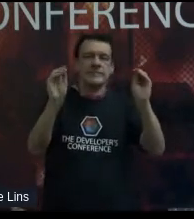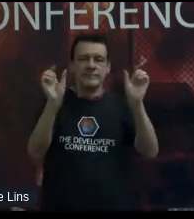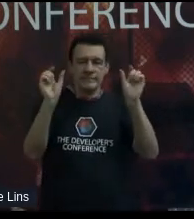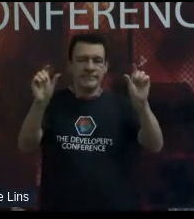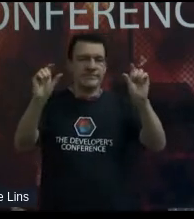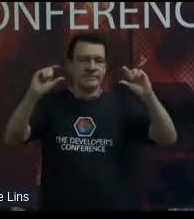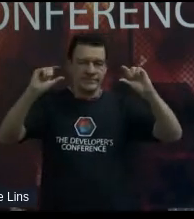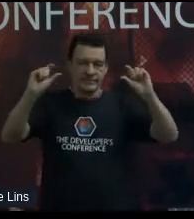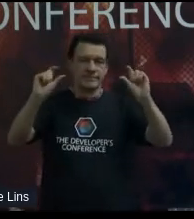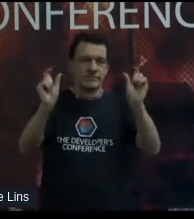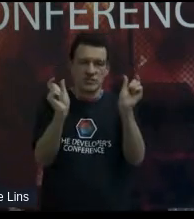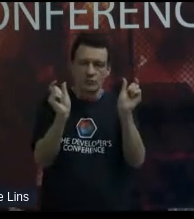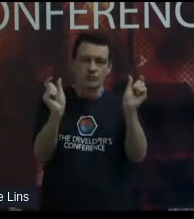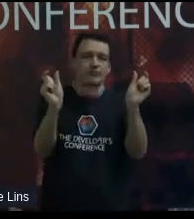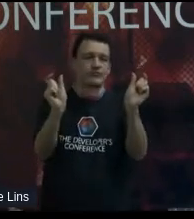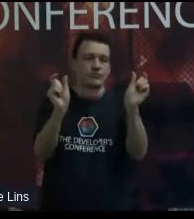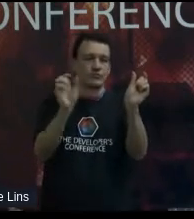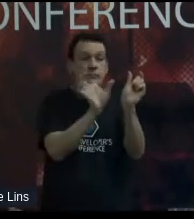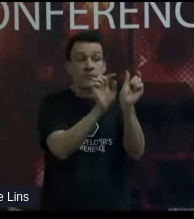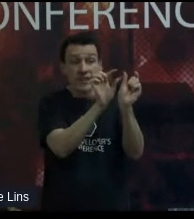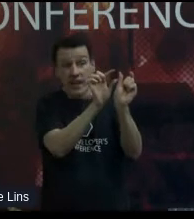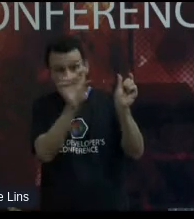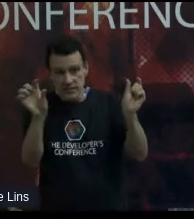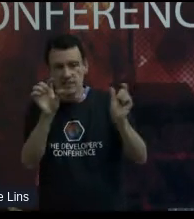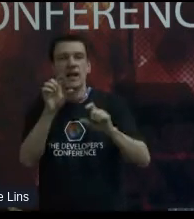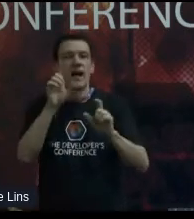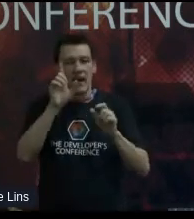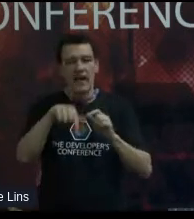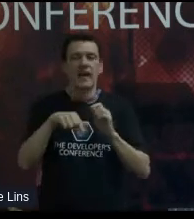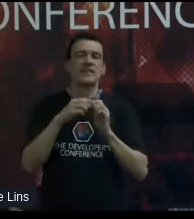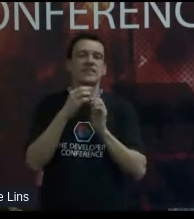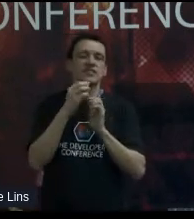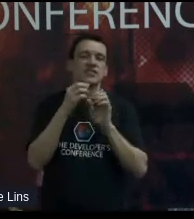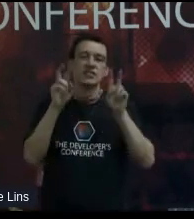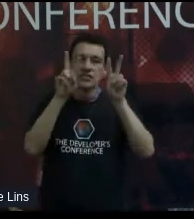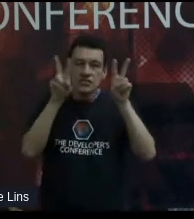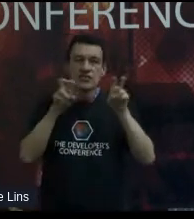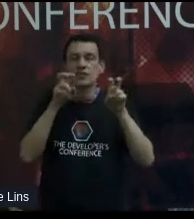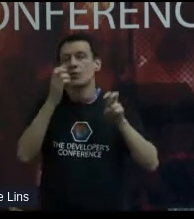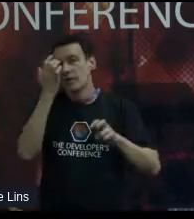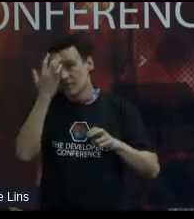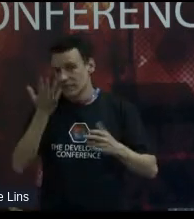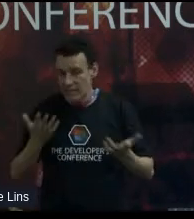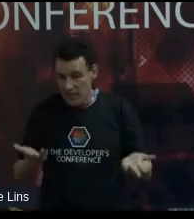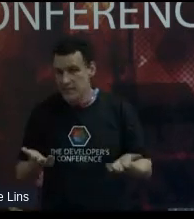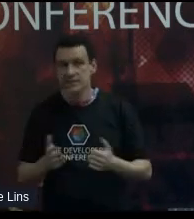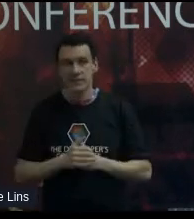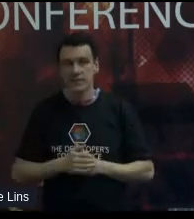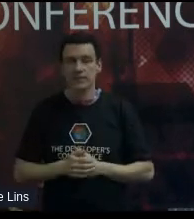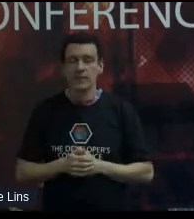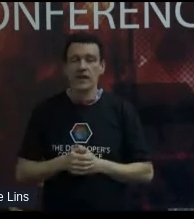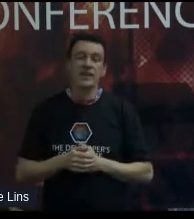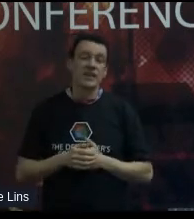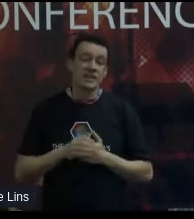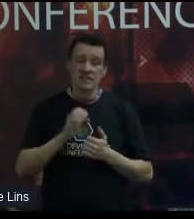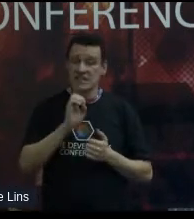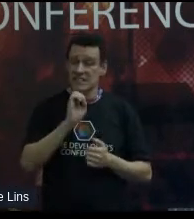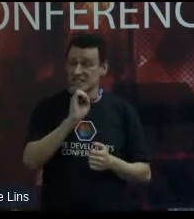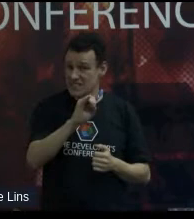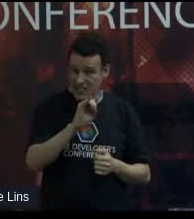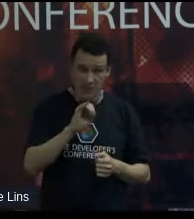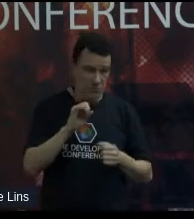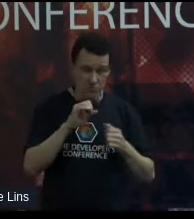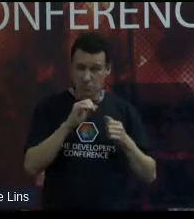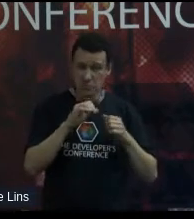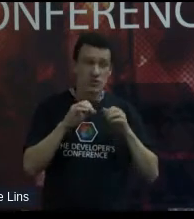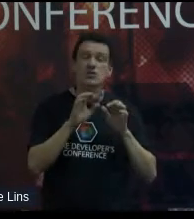acabou mostrando, acaba impedindo, não impedindo, mas dificulta pra caramba a leitura das informações, né, Flávio?